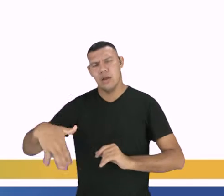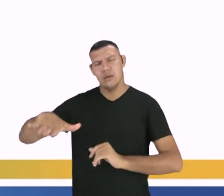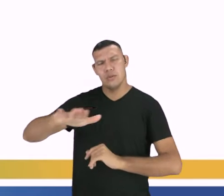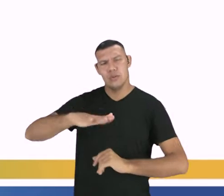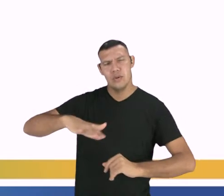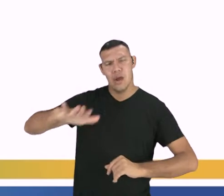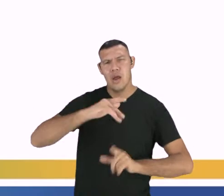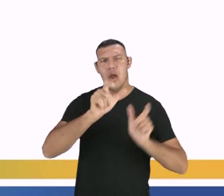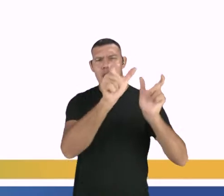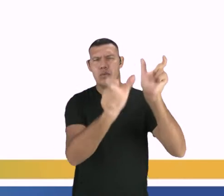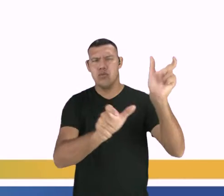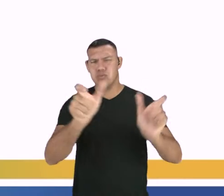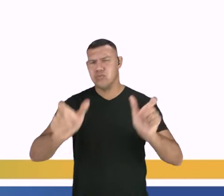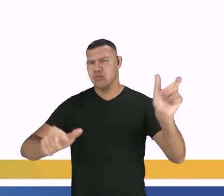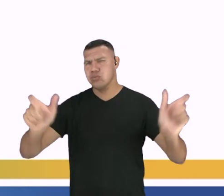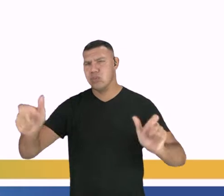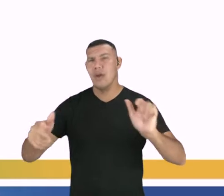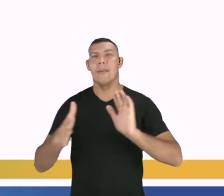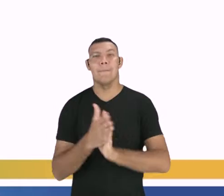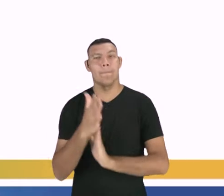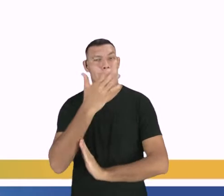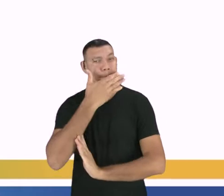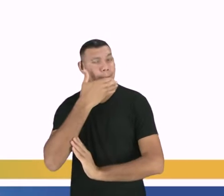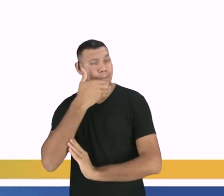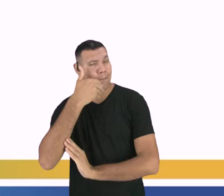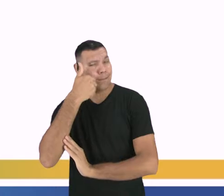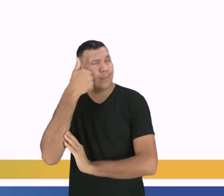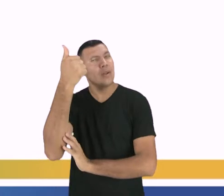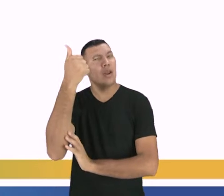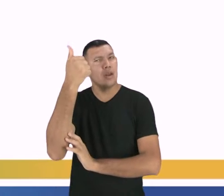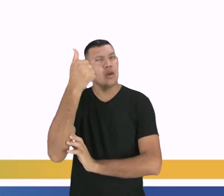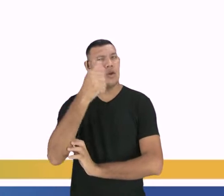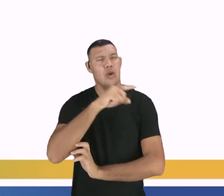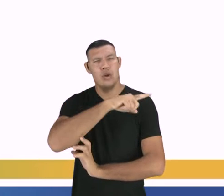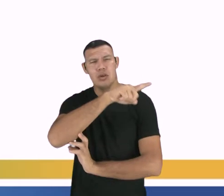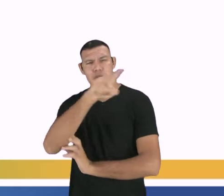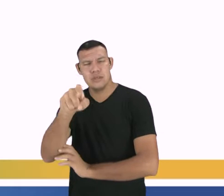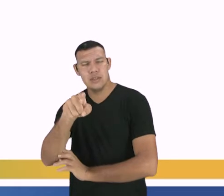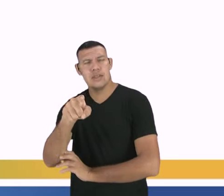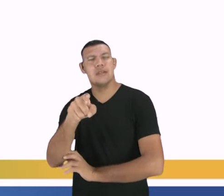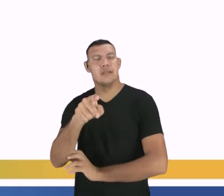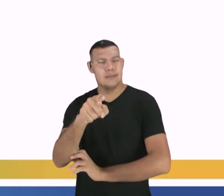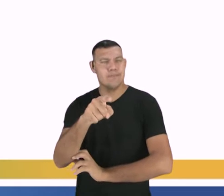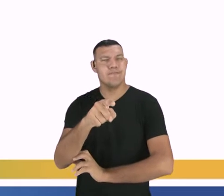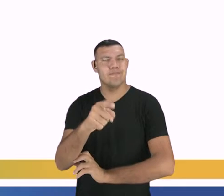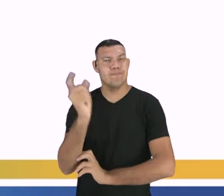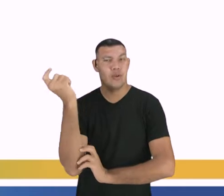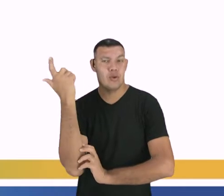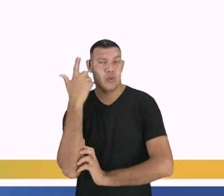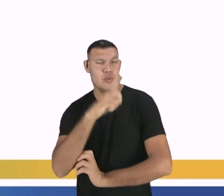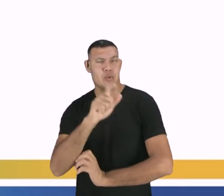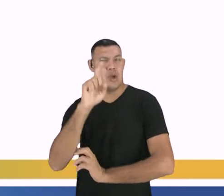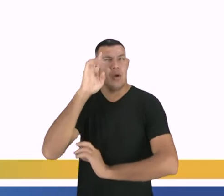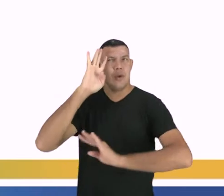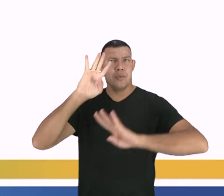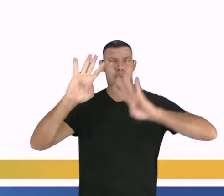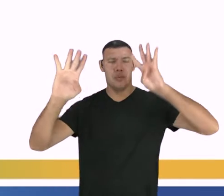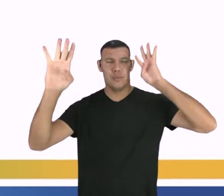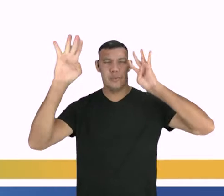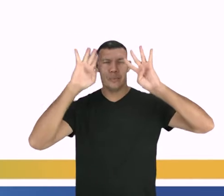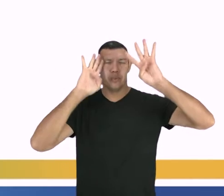dos personagens, mais você consegue visualizar de forma melhor, você consegue ter